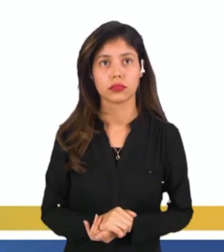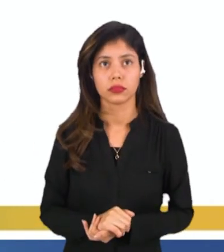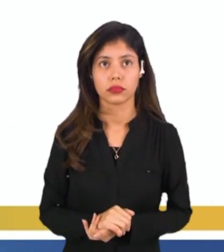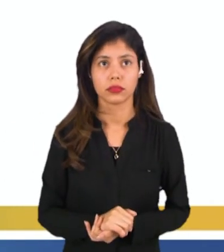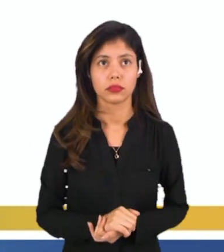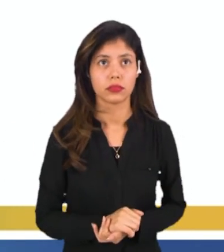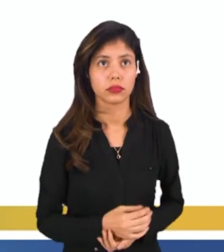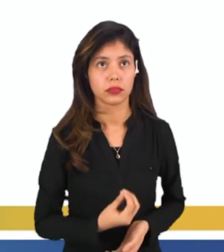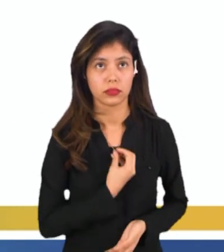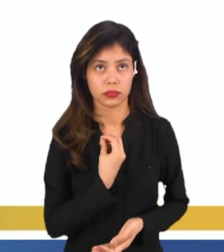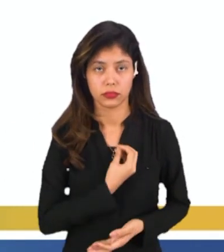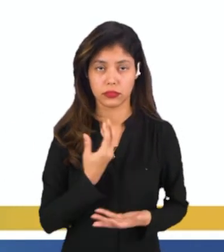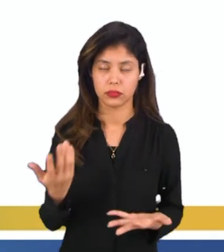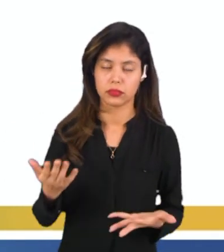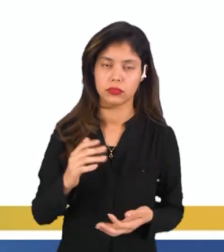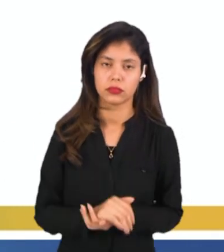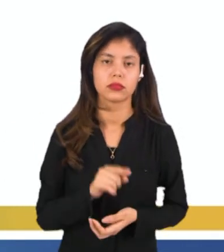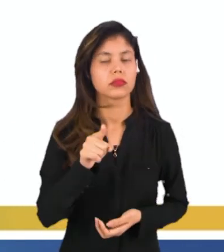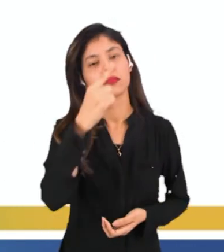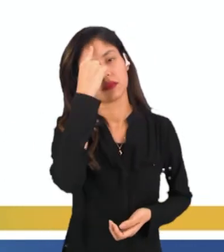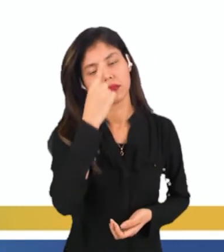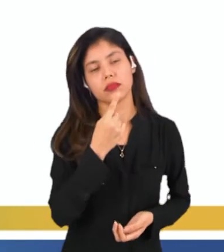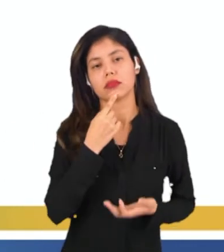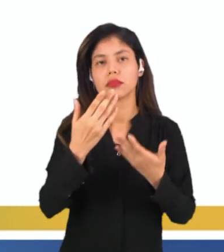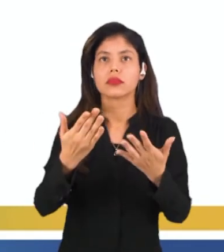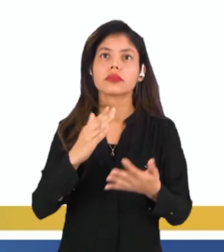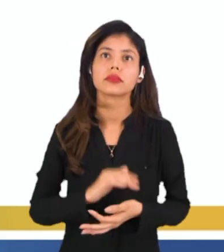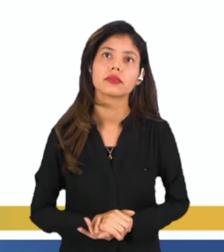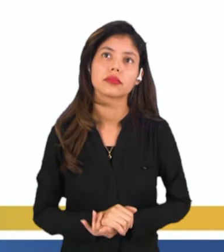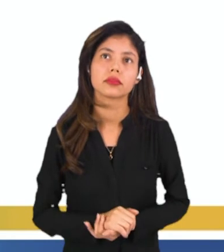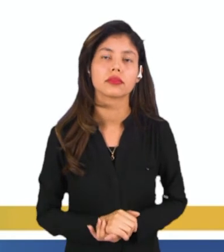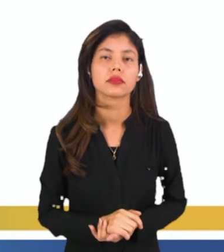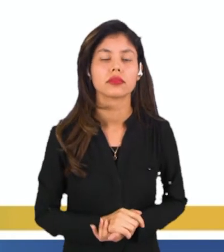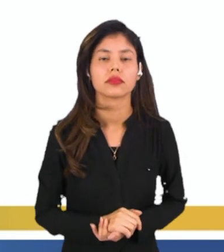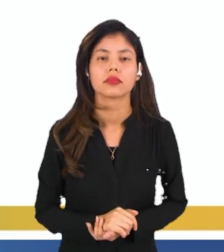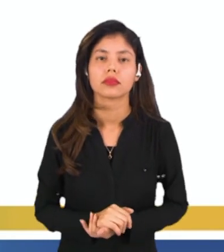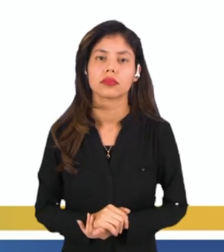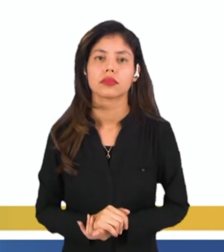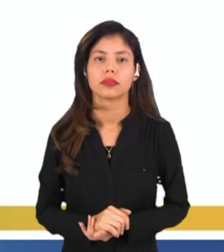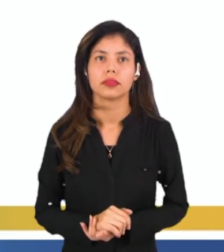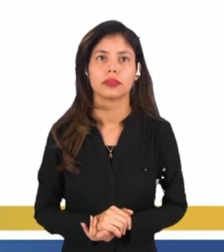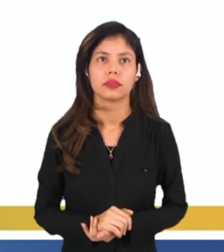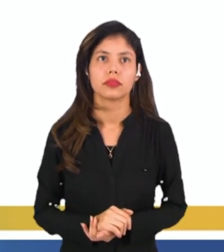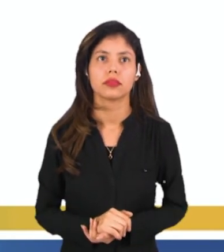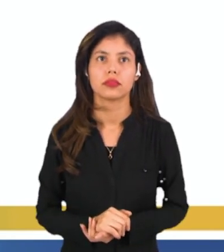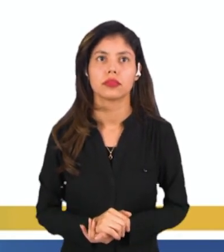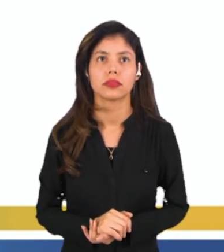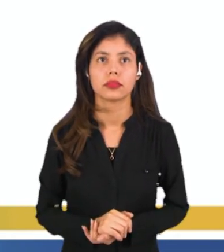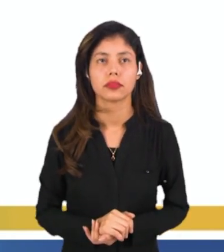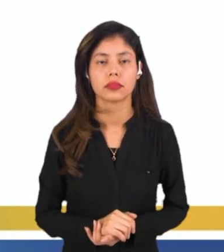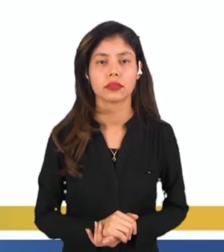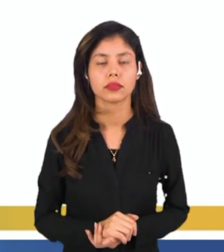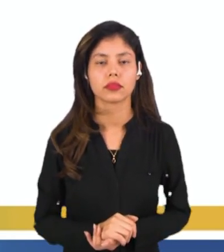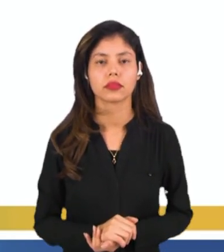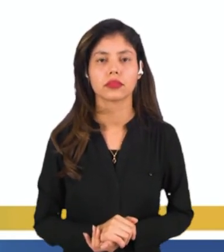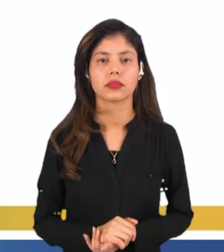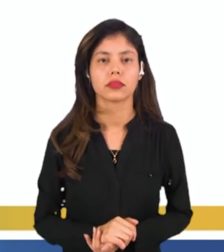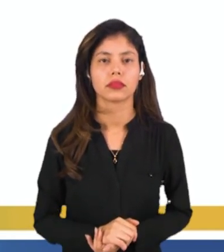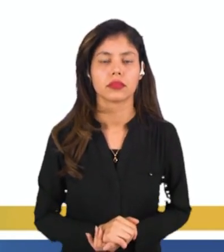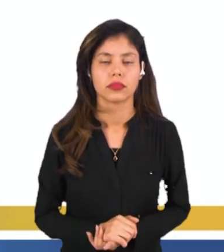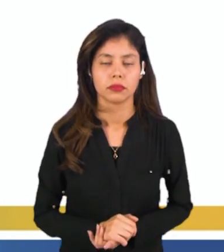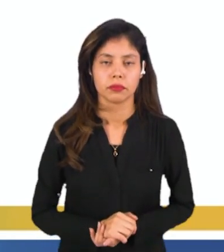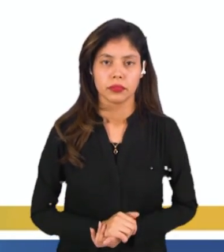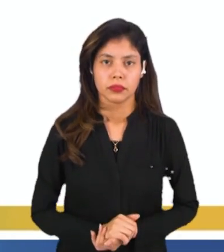Confieso que he vivido, tá aí a imagem do livro, a capa do livro, Barcelona, Para Nascer